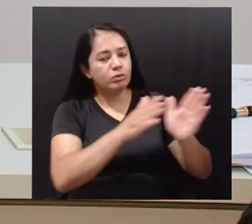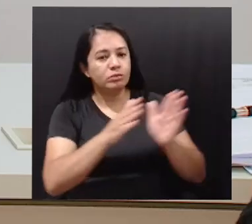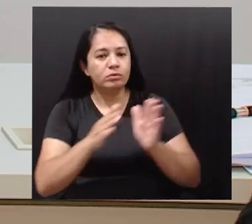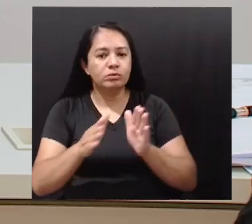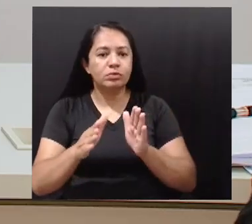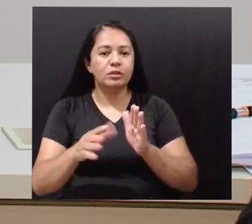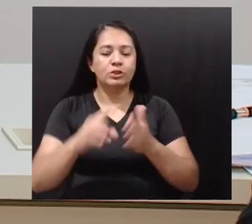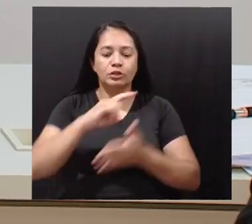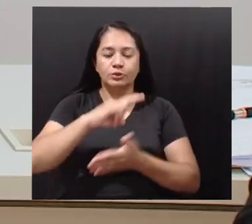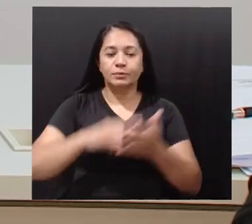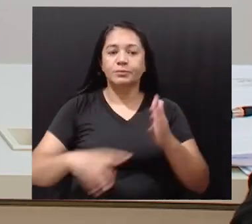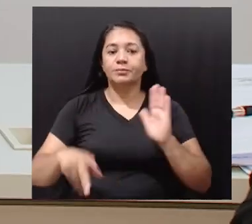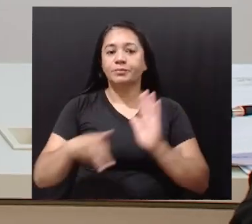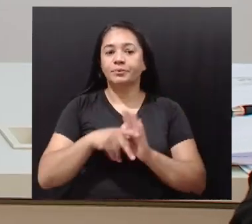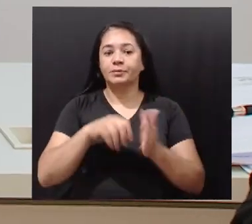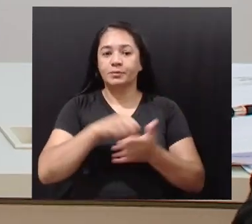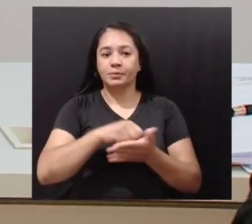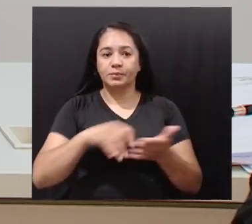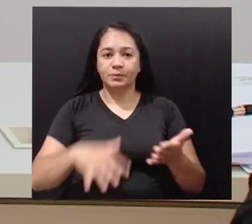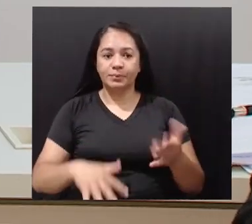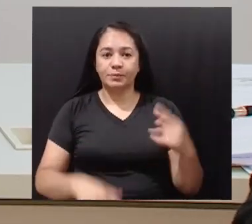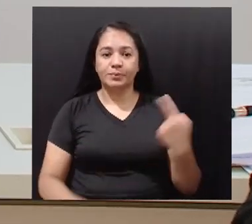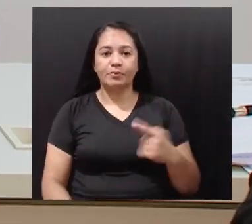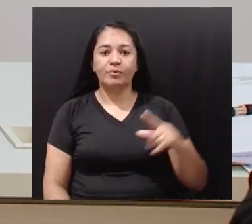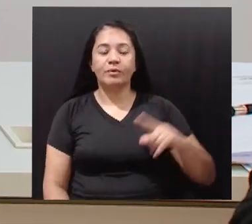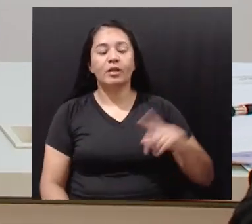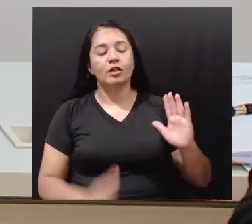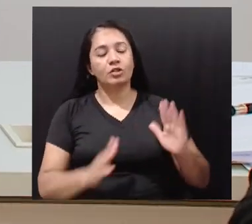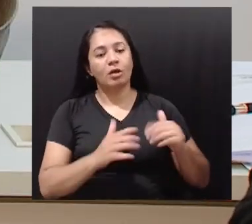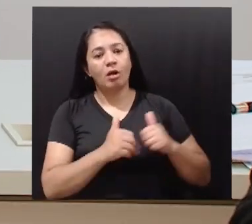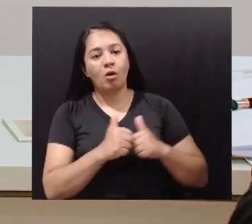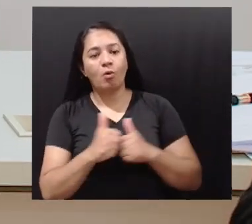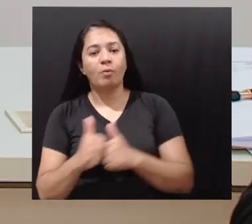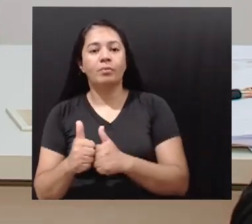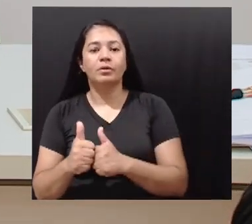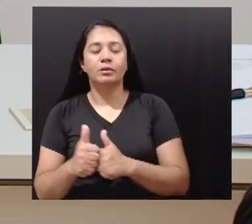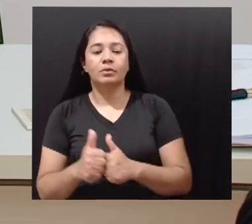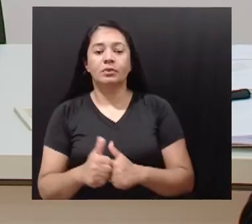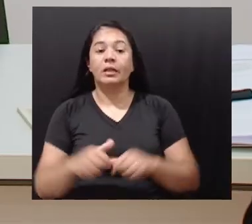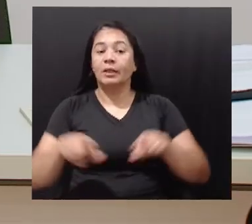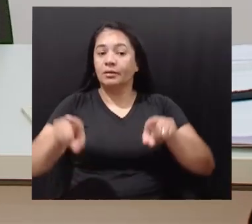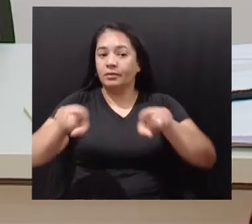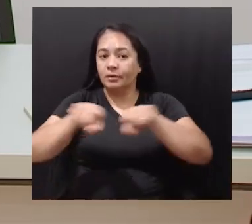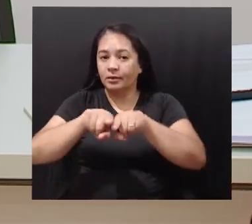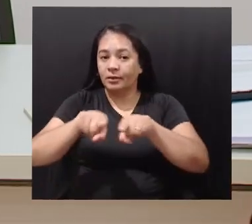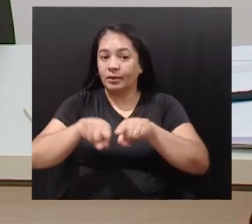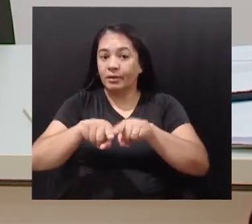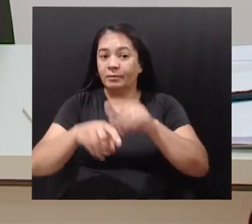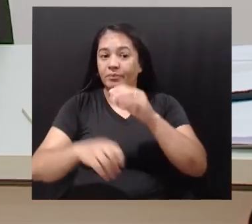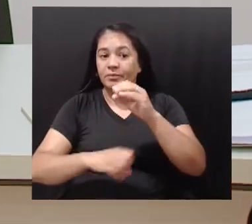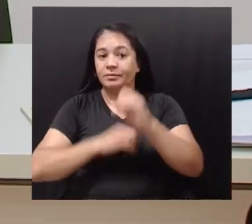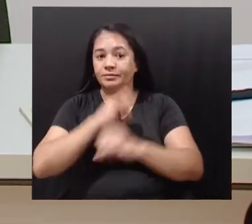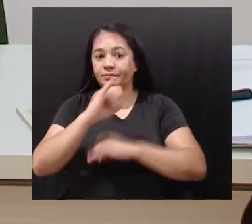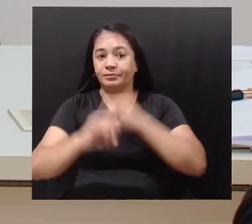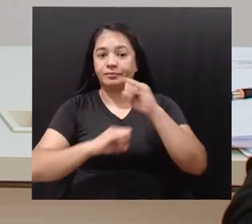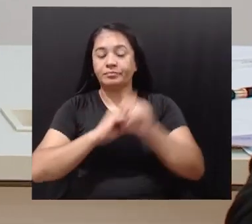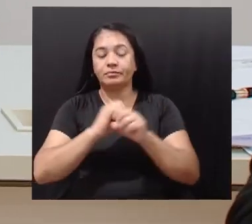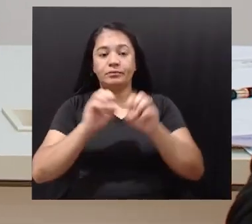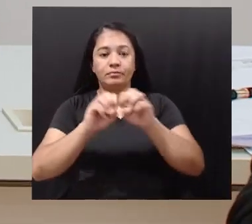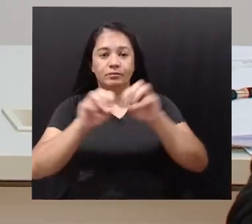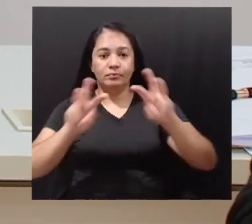atividade. Então, a gente tem acompanhado bastante isso. Há também na internet, na página da Câmara Municipal de